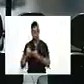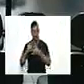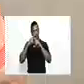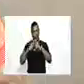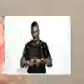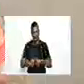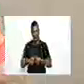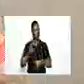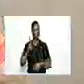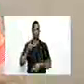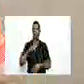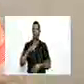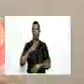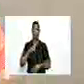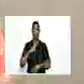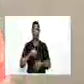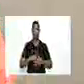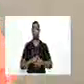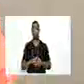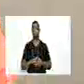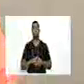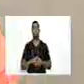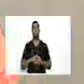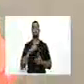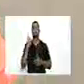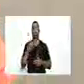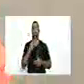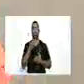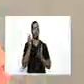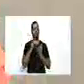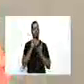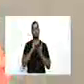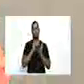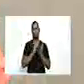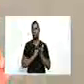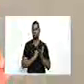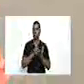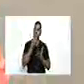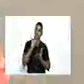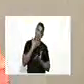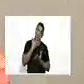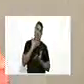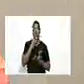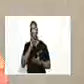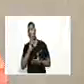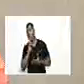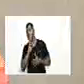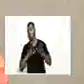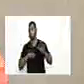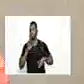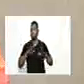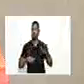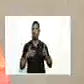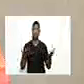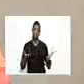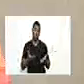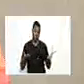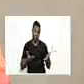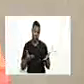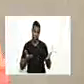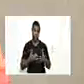estudos existe e eh a gente sempre coloca no papel se É vantajoso ou não eu acho que hoje